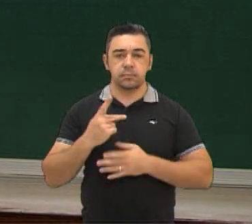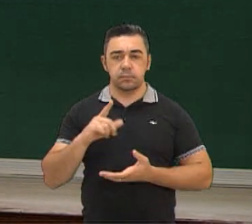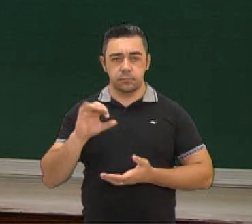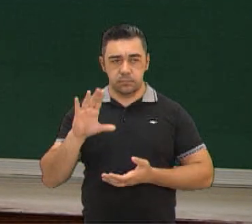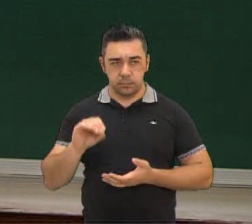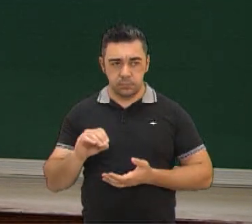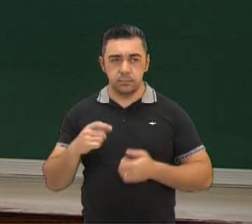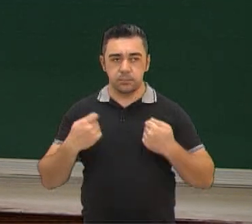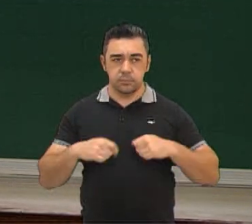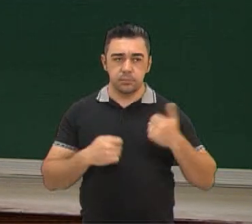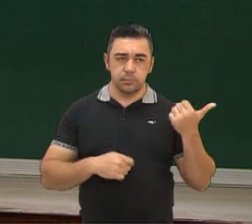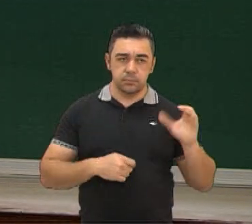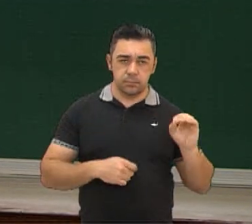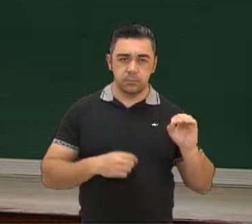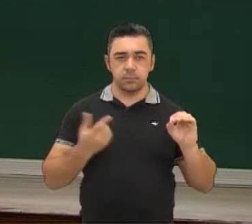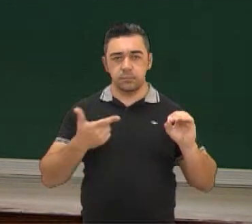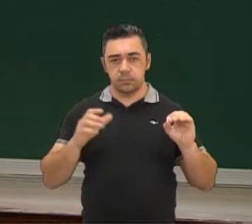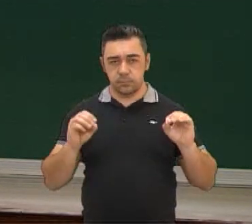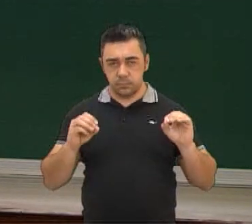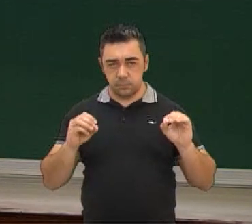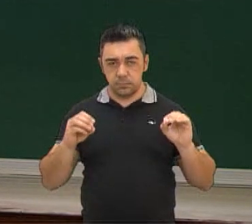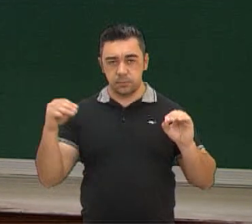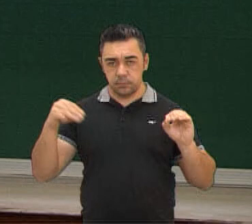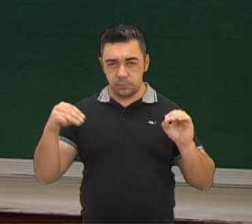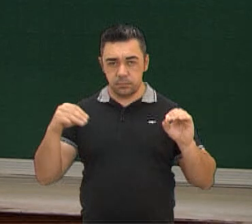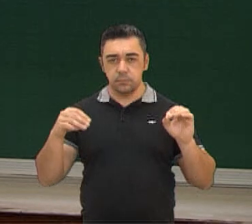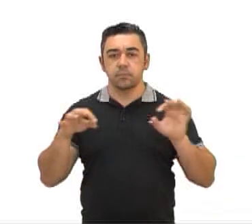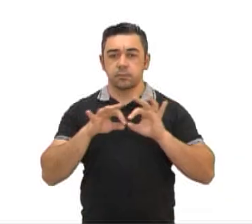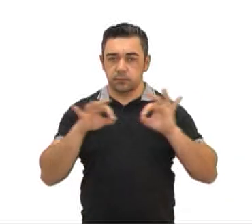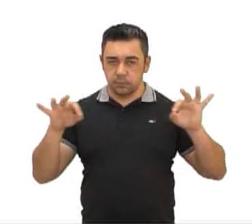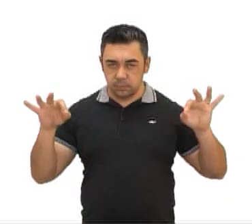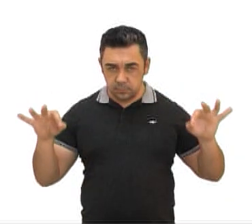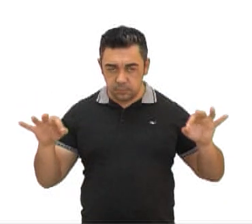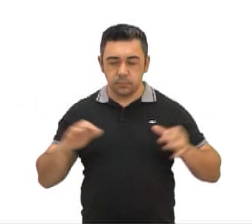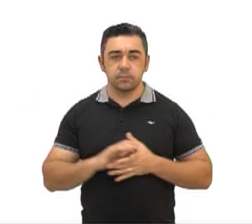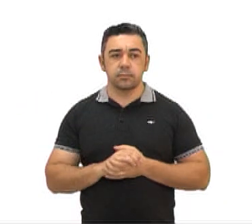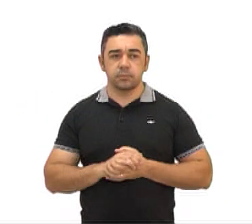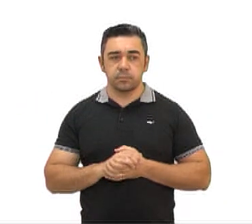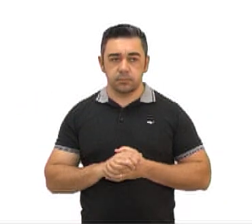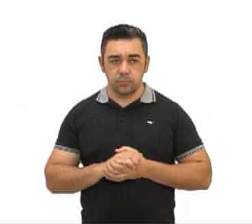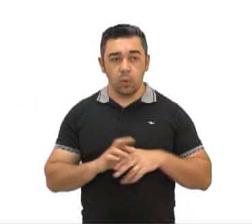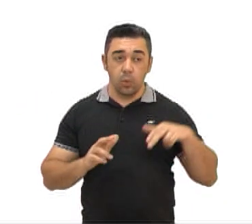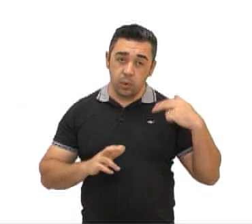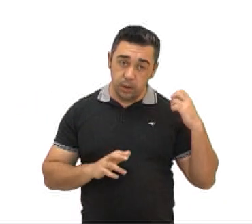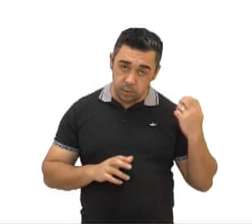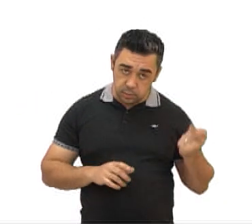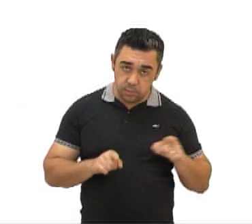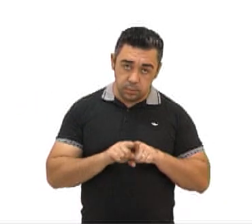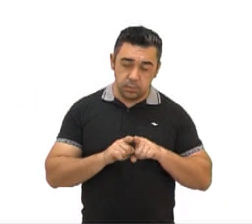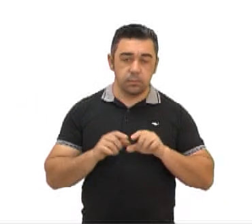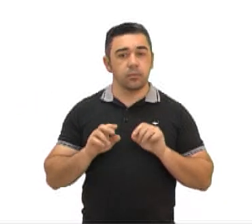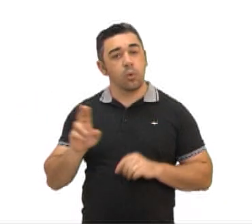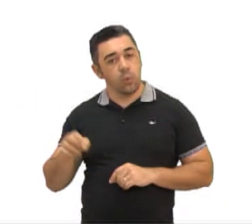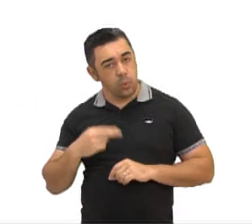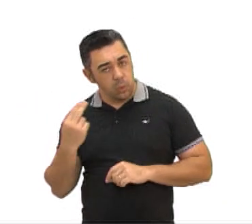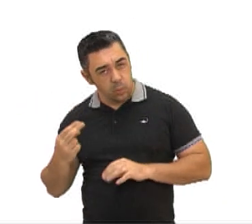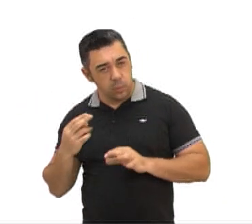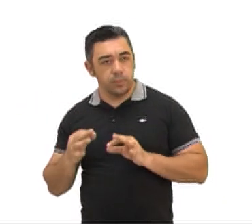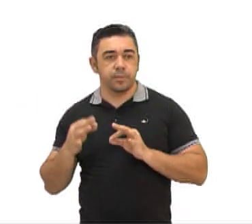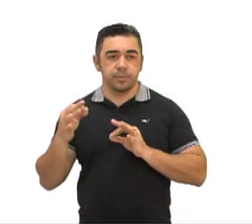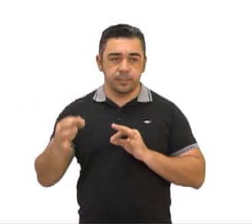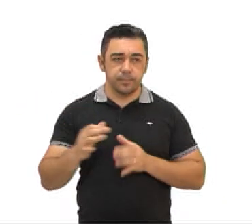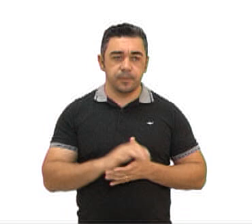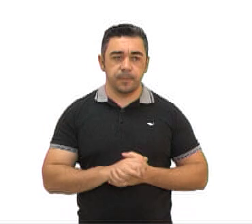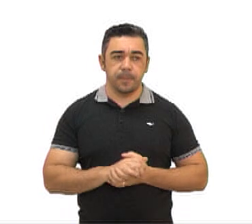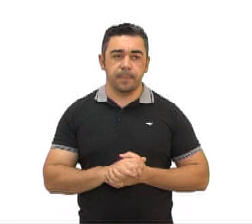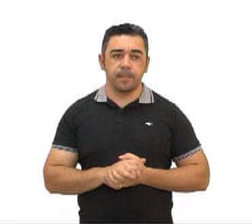deve ter 10 ou 20 metros de, completa, e, completa, ou,